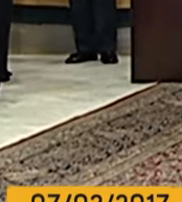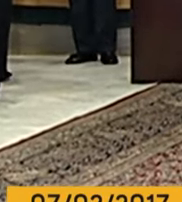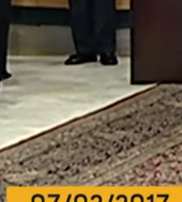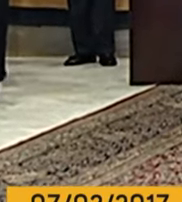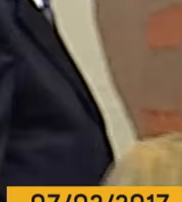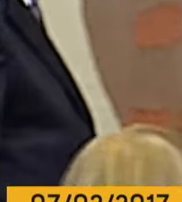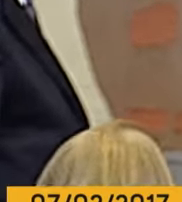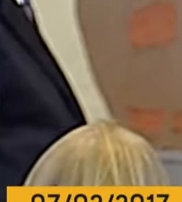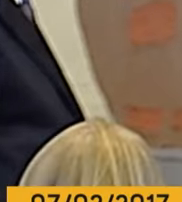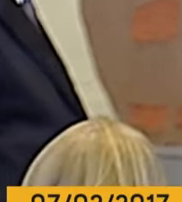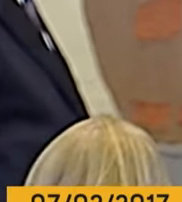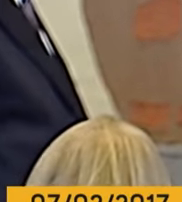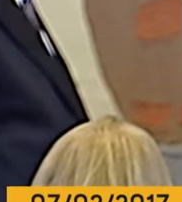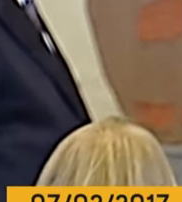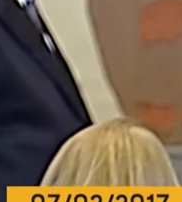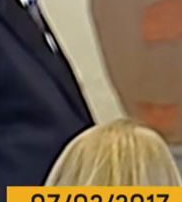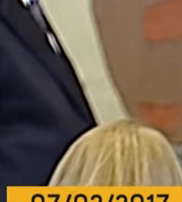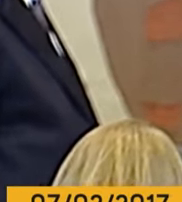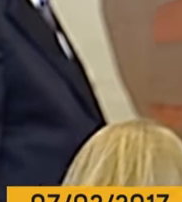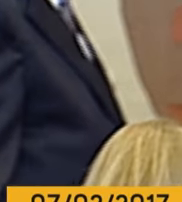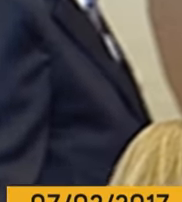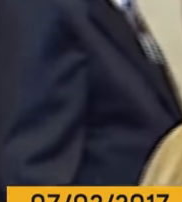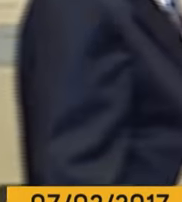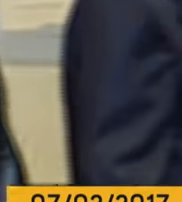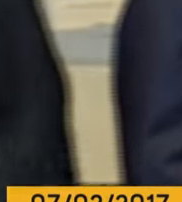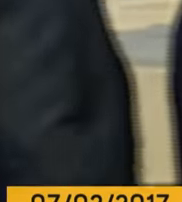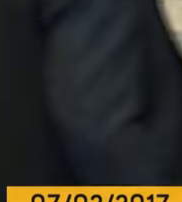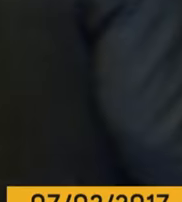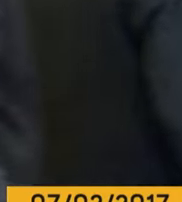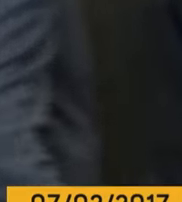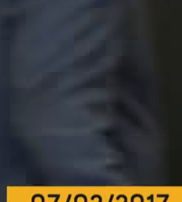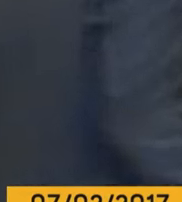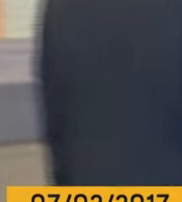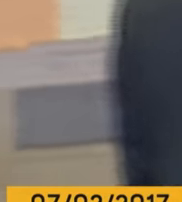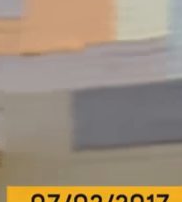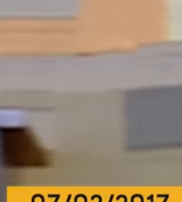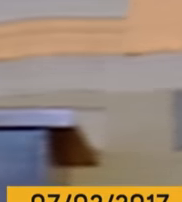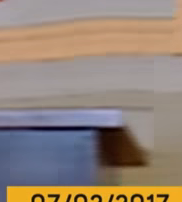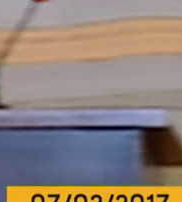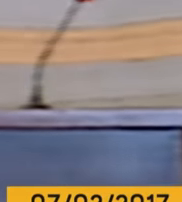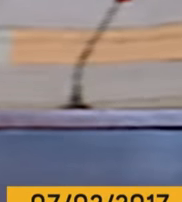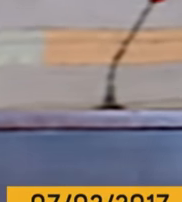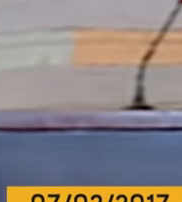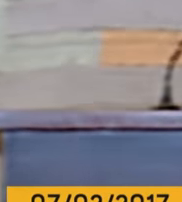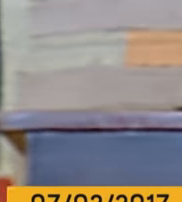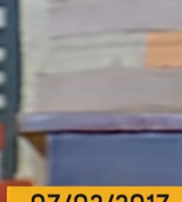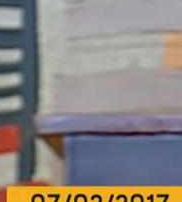pode falar com a palavra o Presidente da República Argentina Maurício